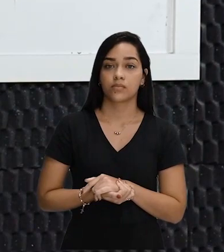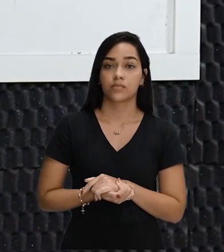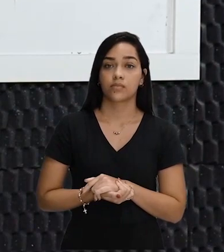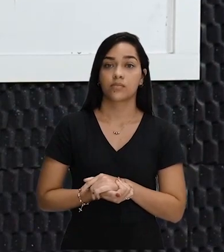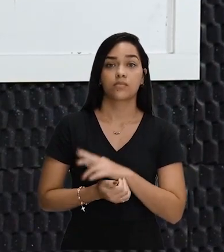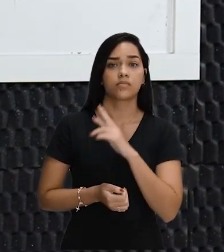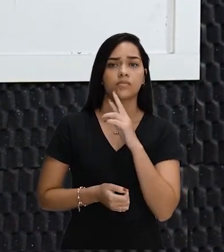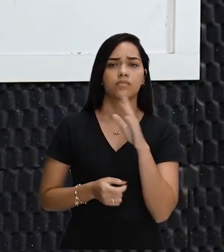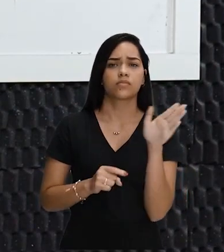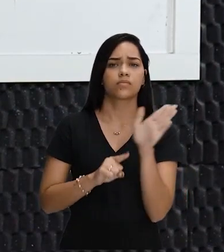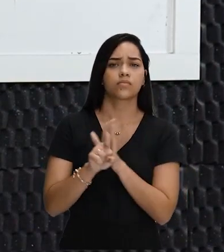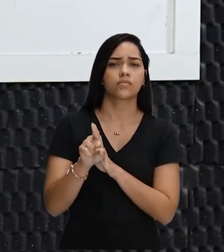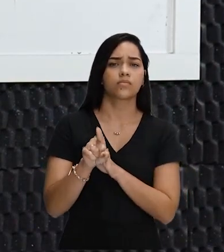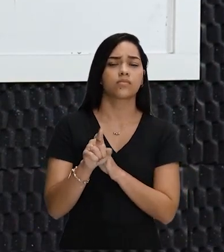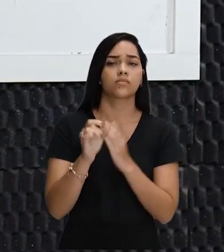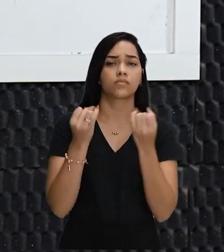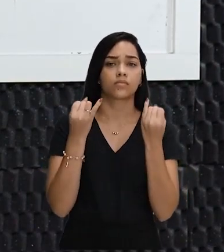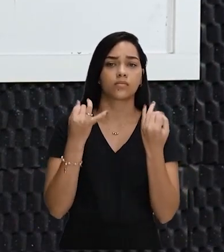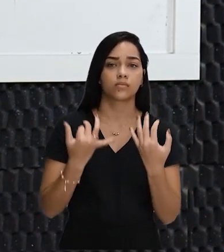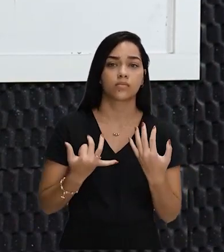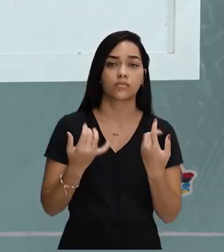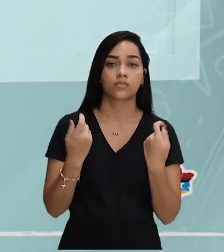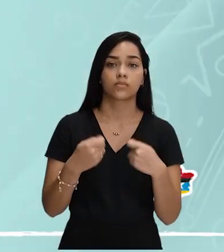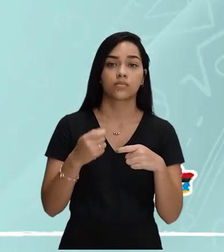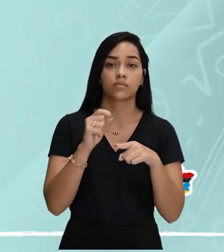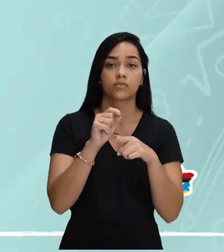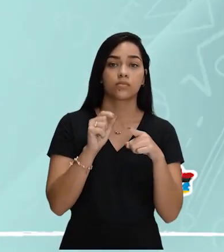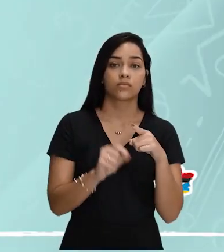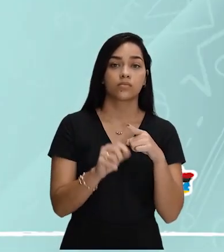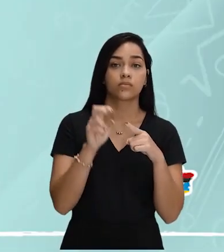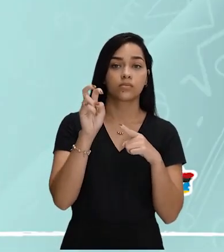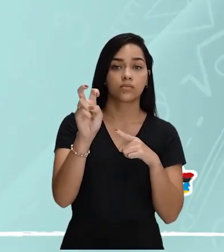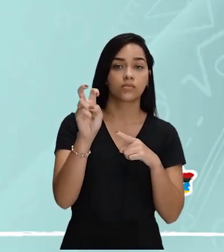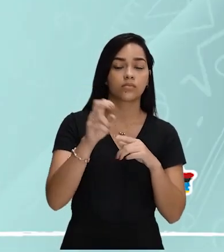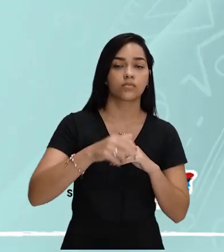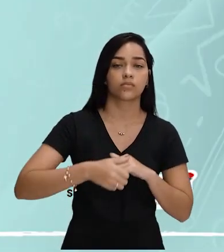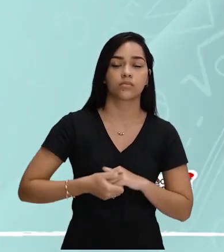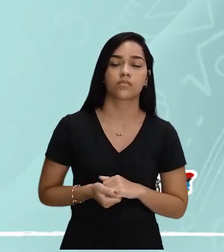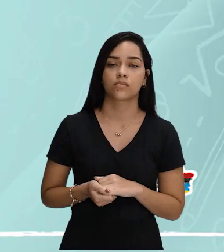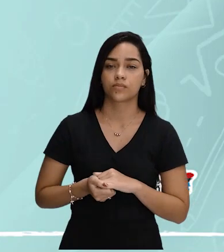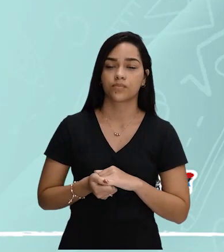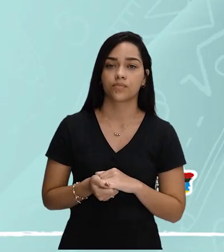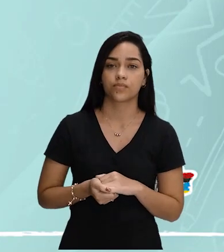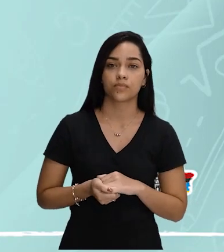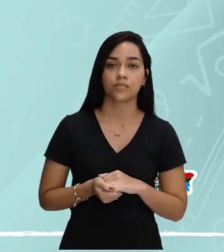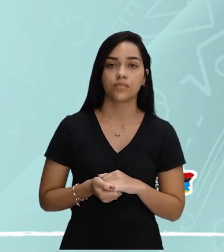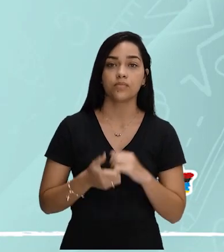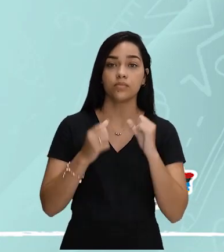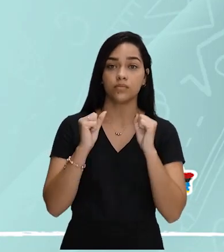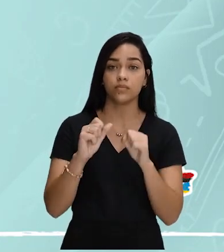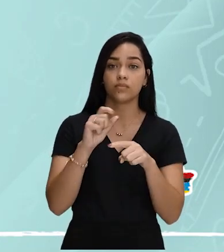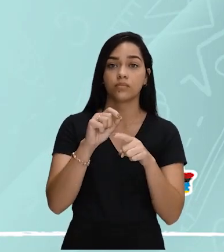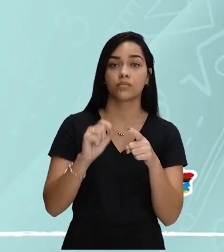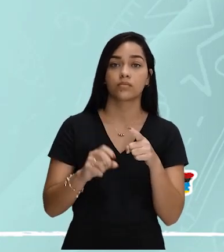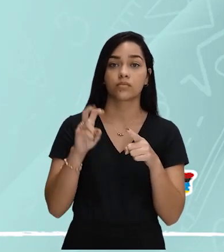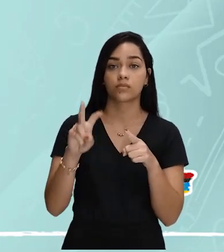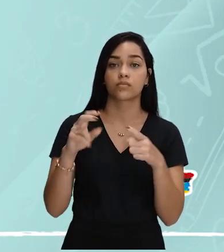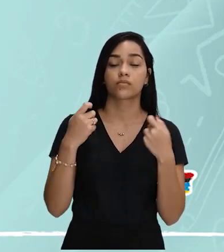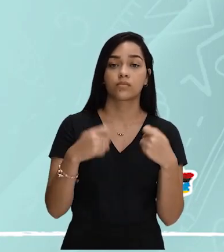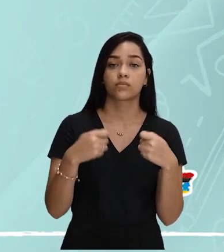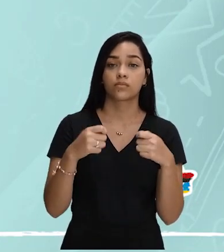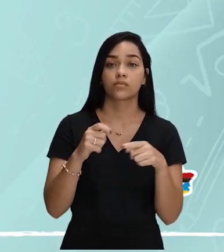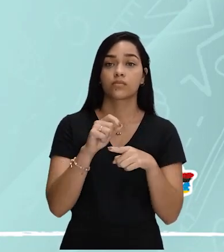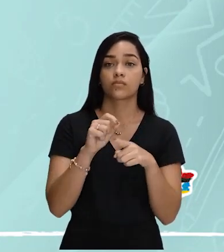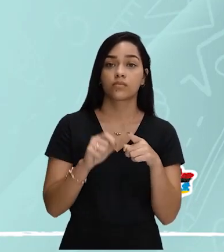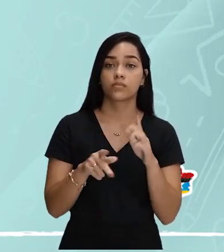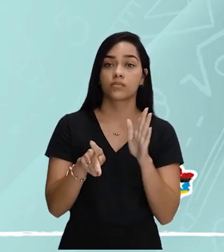questão fala que os números eles devem ser divisíveis por 5 para ser divisível por 5 ele tem que